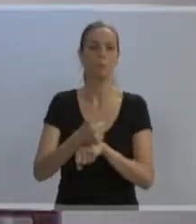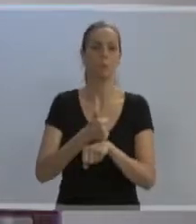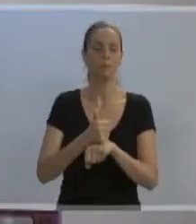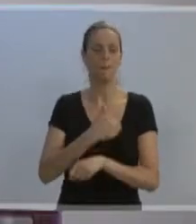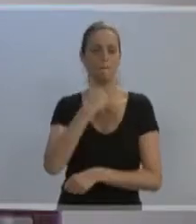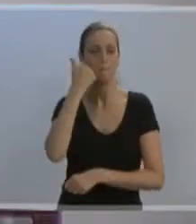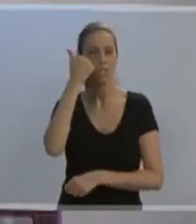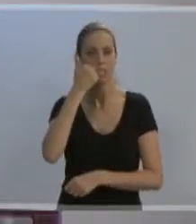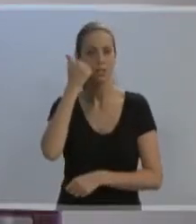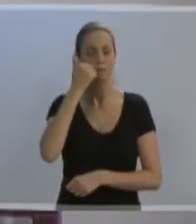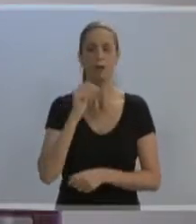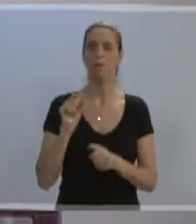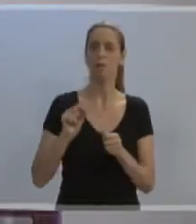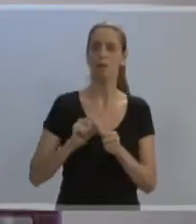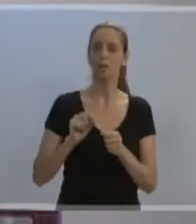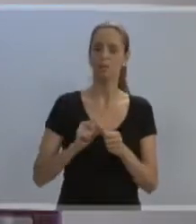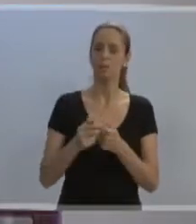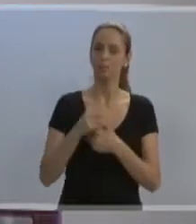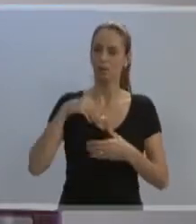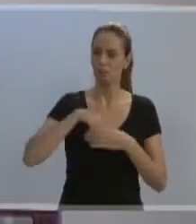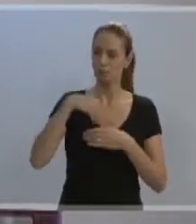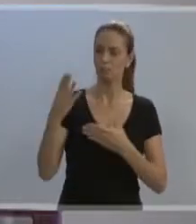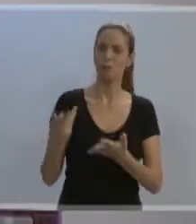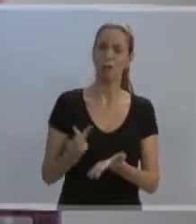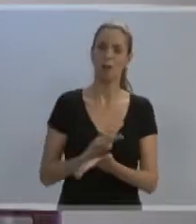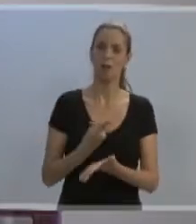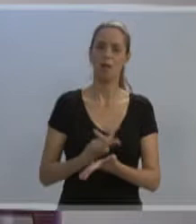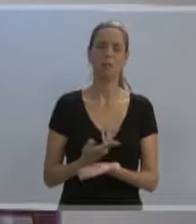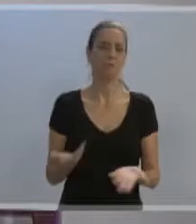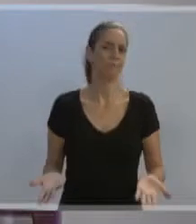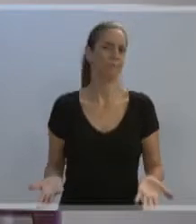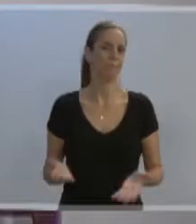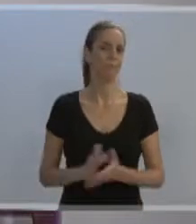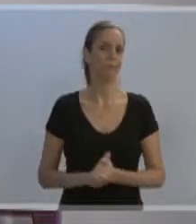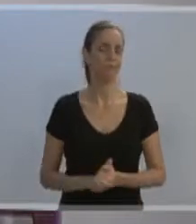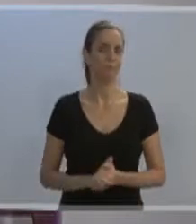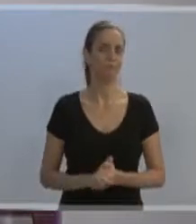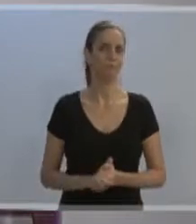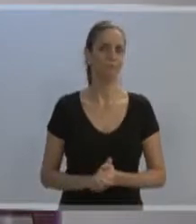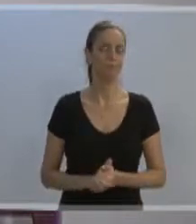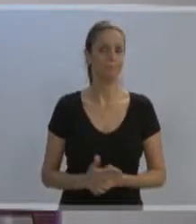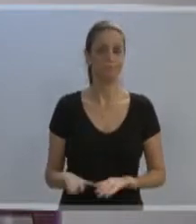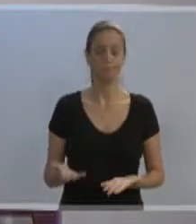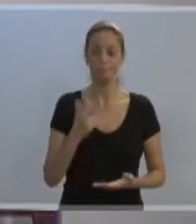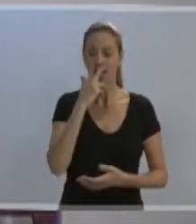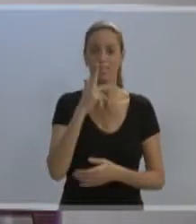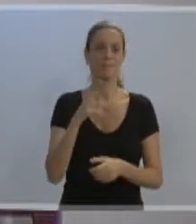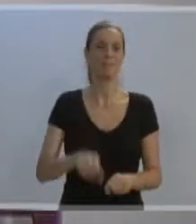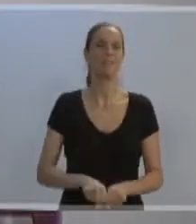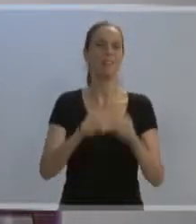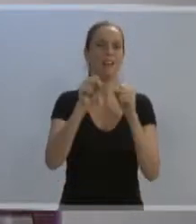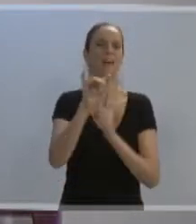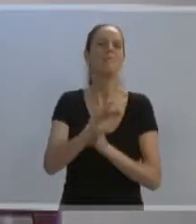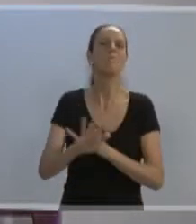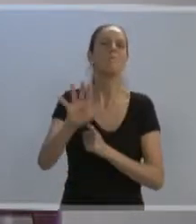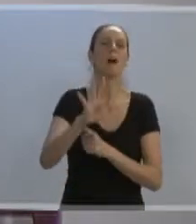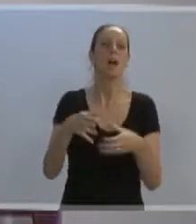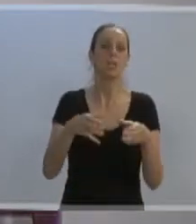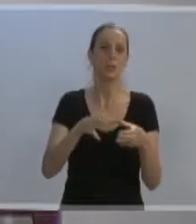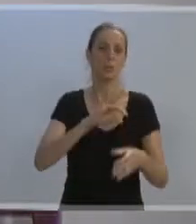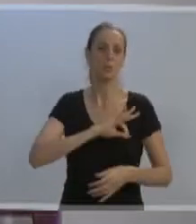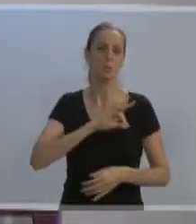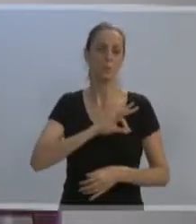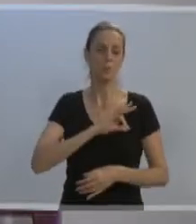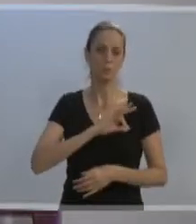uma situação é difícil é principalmente com relação à imagem da guarda é inadmissível que um funcionário que esteja